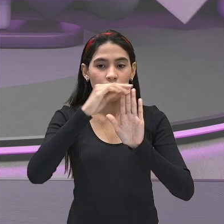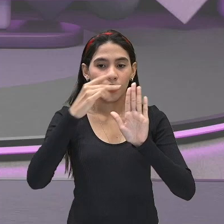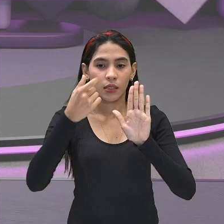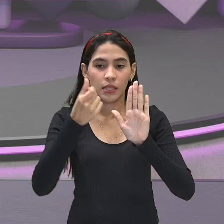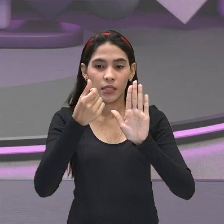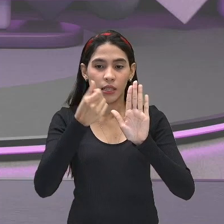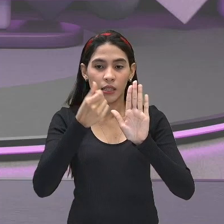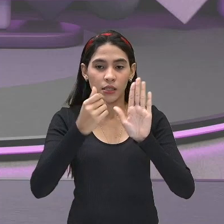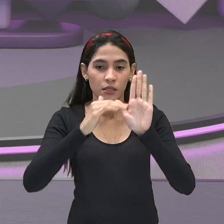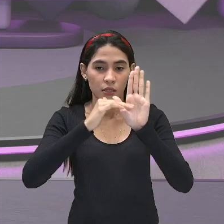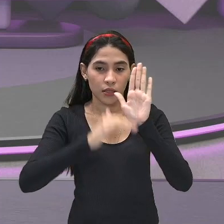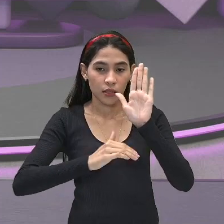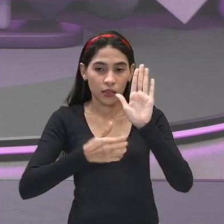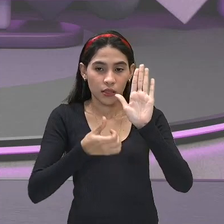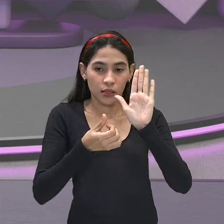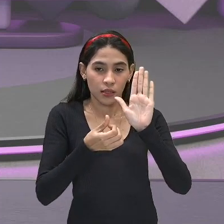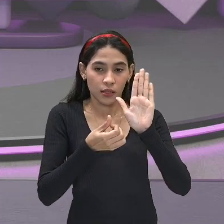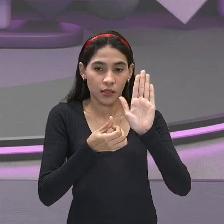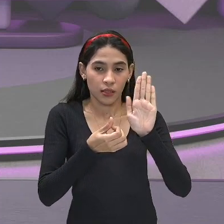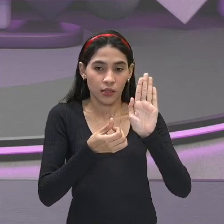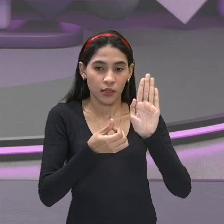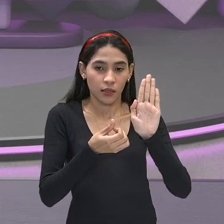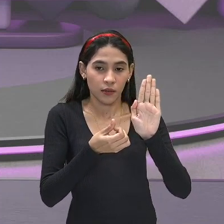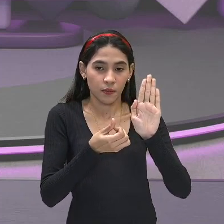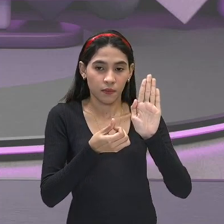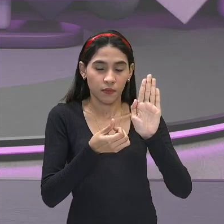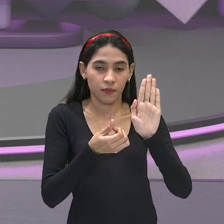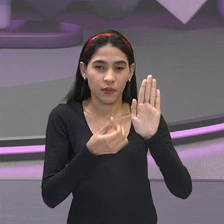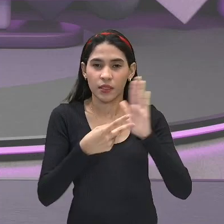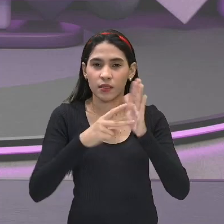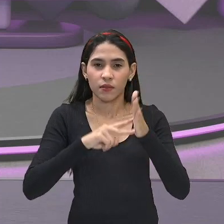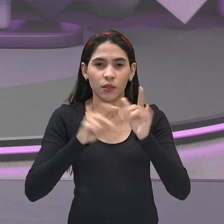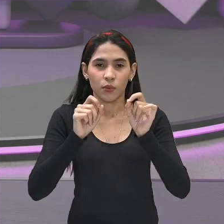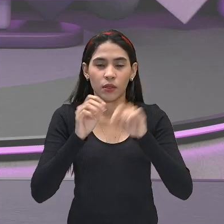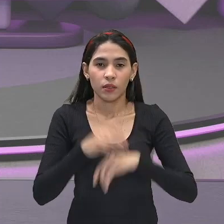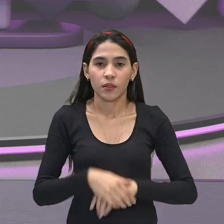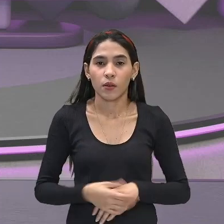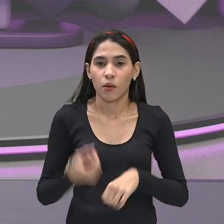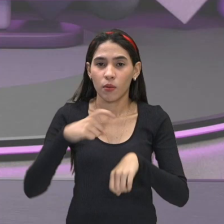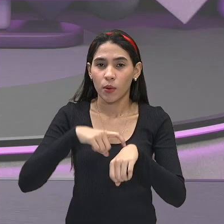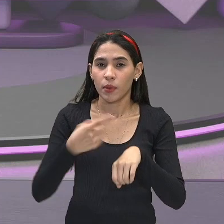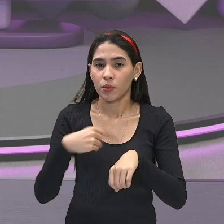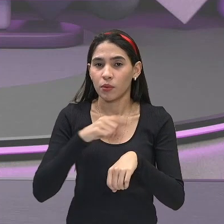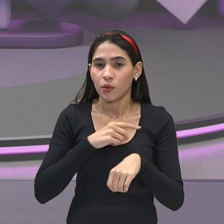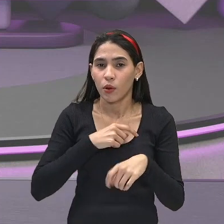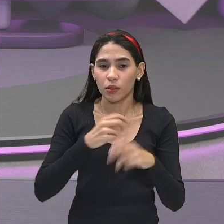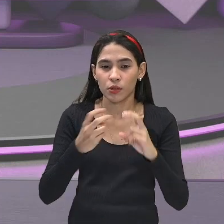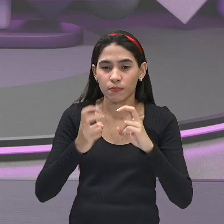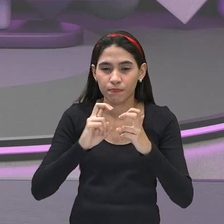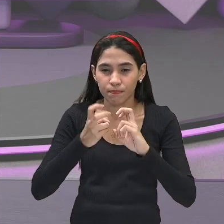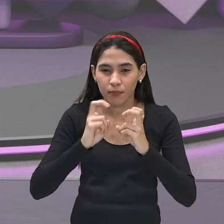ali na parte de baixo. Isso significa que quando nós estivermos